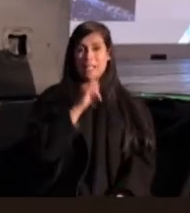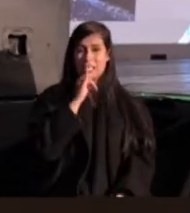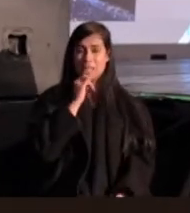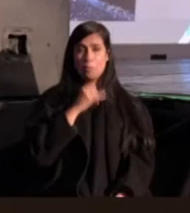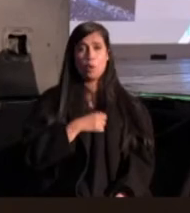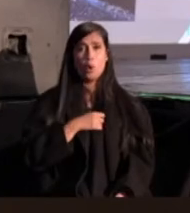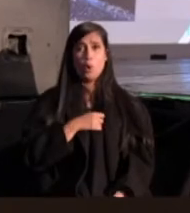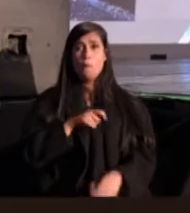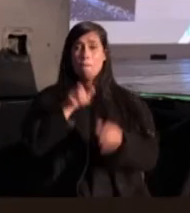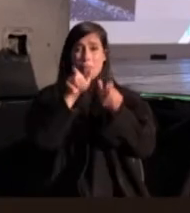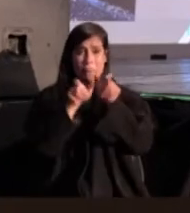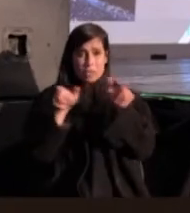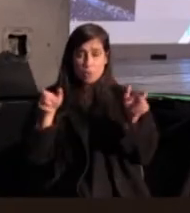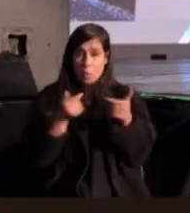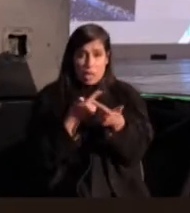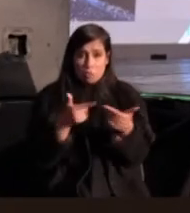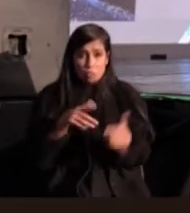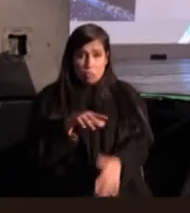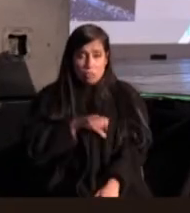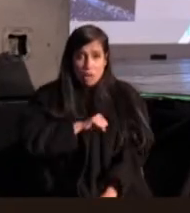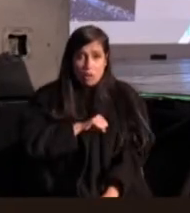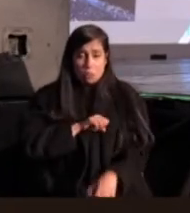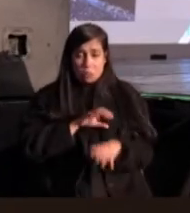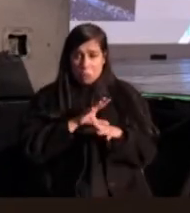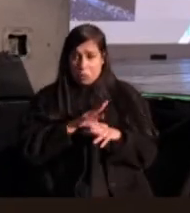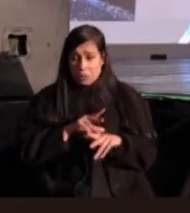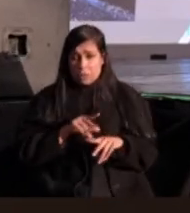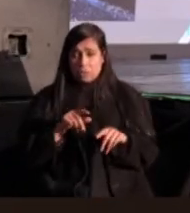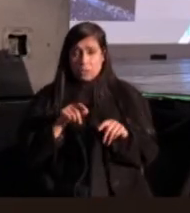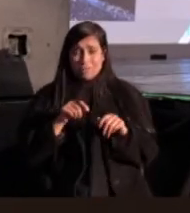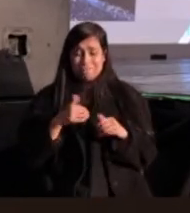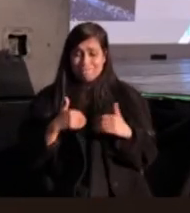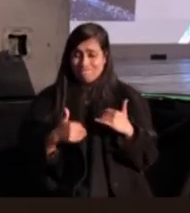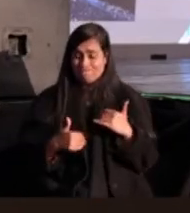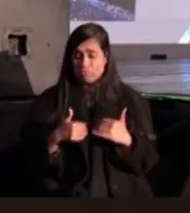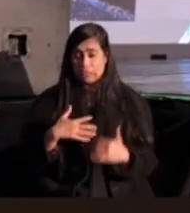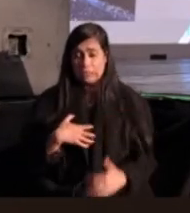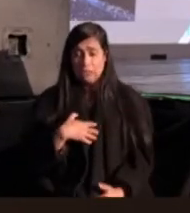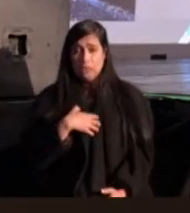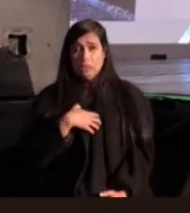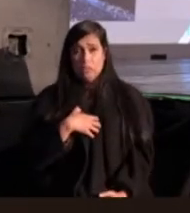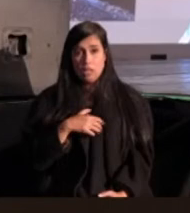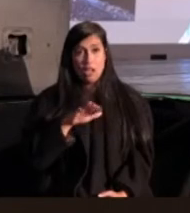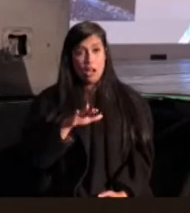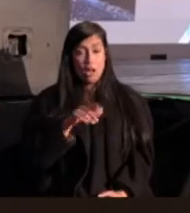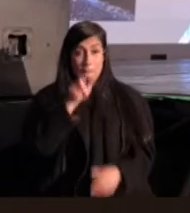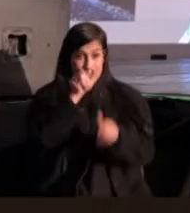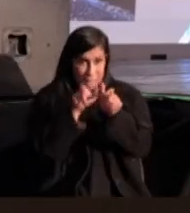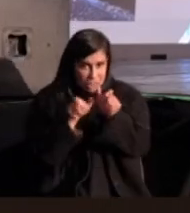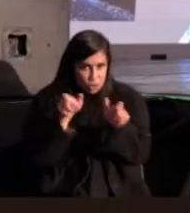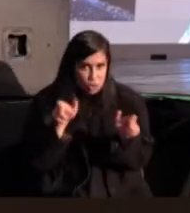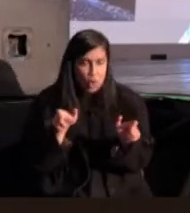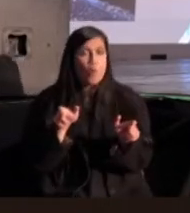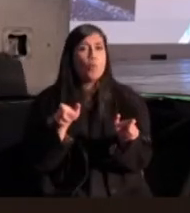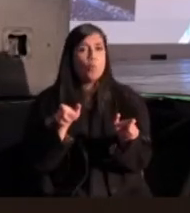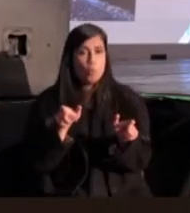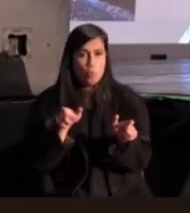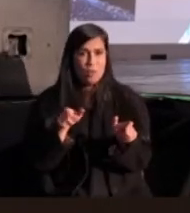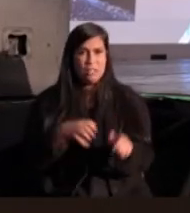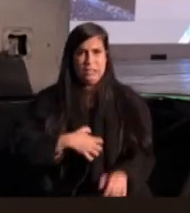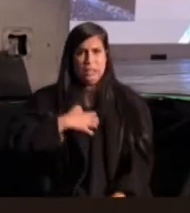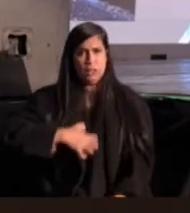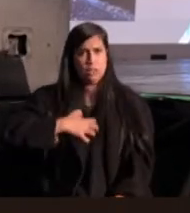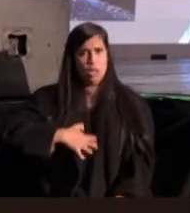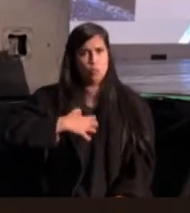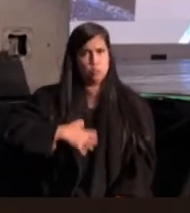de amor, ela vai ter uma implicação no seu corpo. Uma pessoa que se alimenta só de